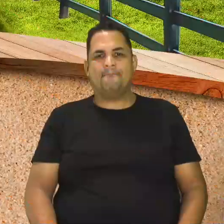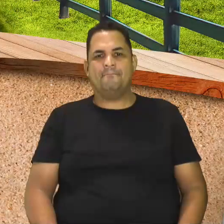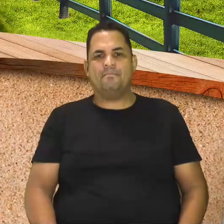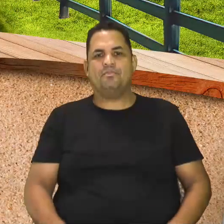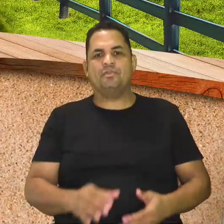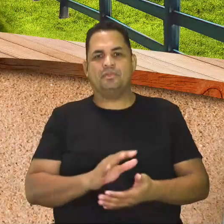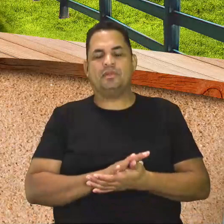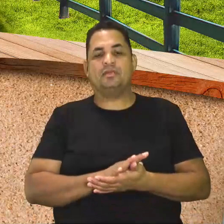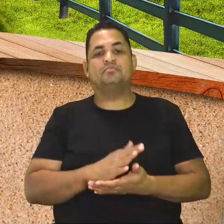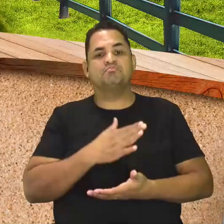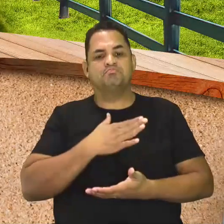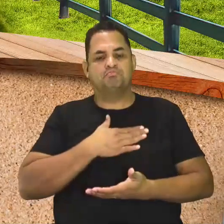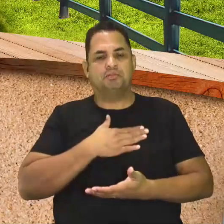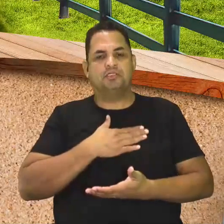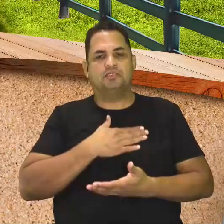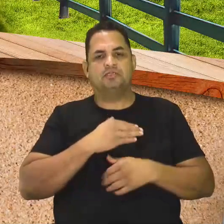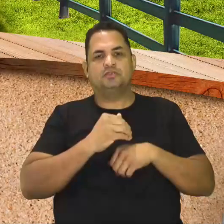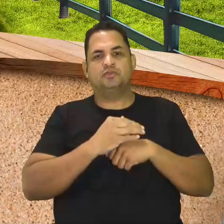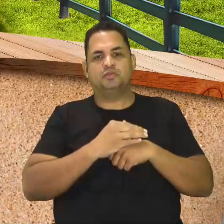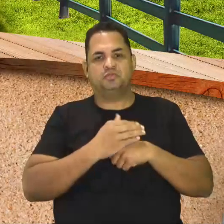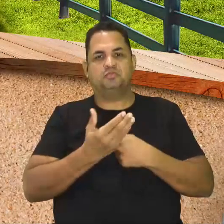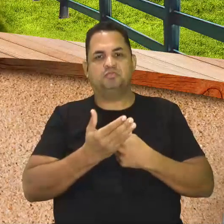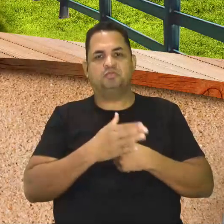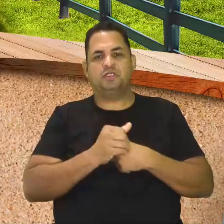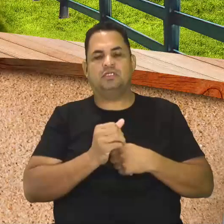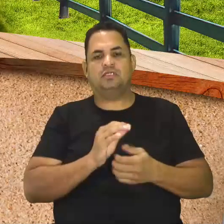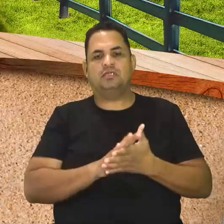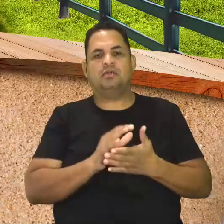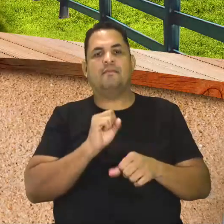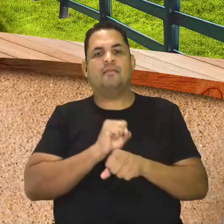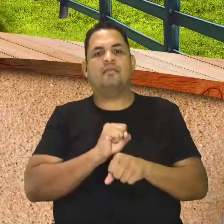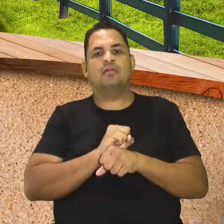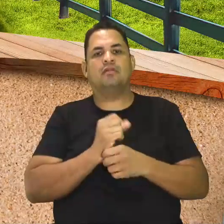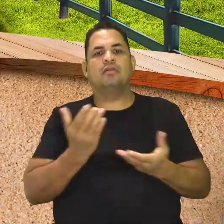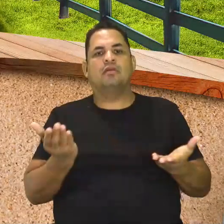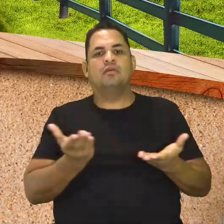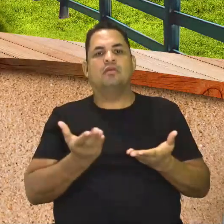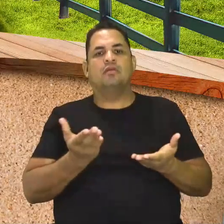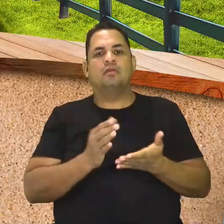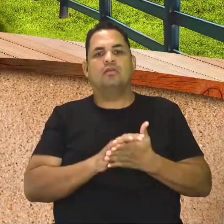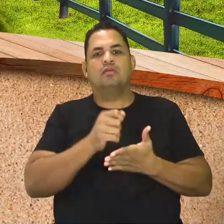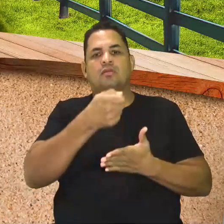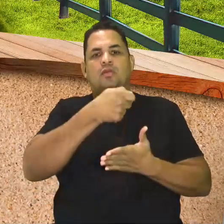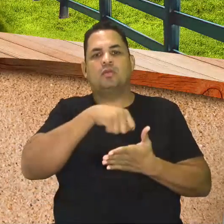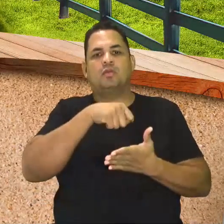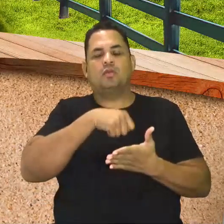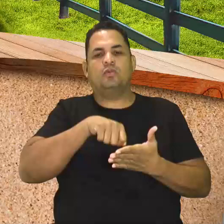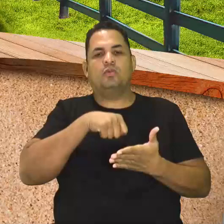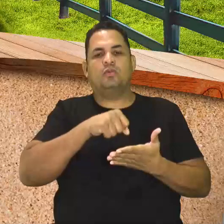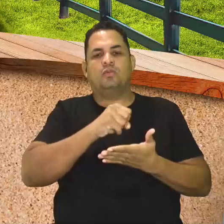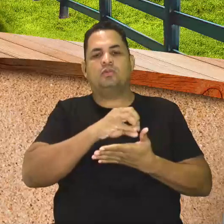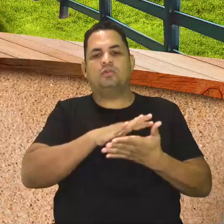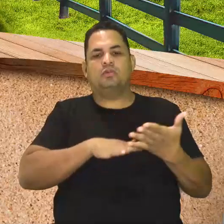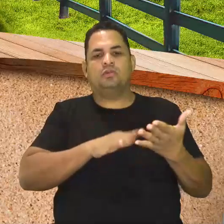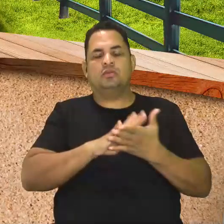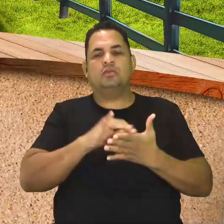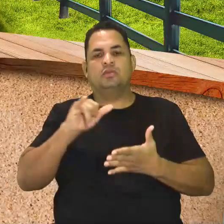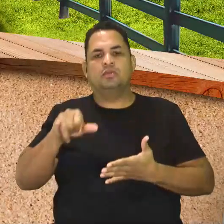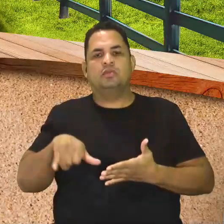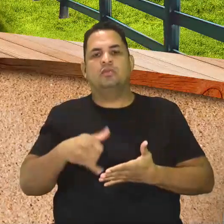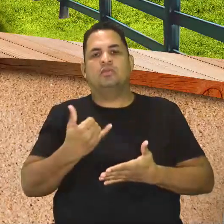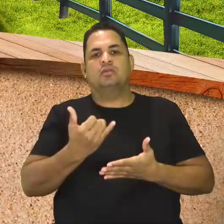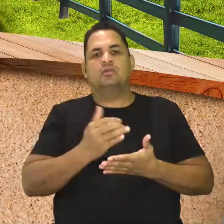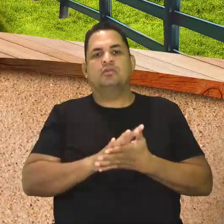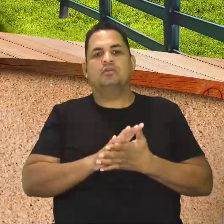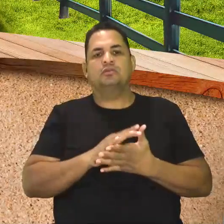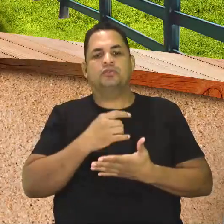Muito bem, meus queridos! Foi bem aqui que nós paramos. Agora é a hora da gente corrigir essas atividades e aproveitar e